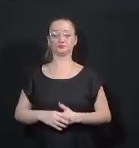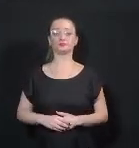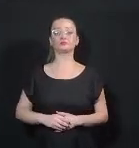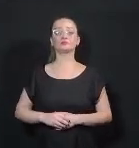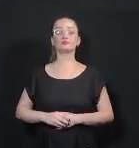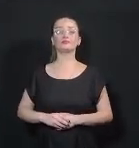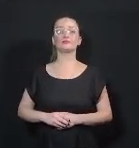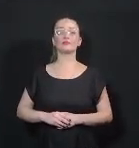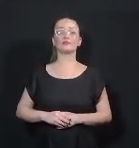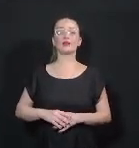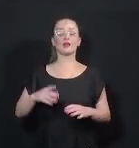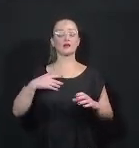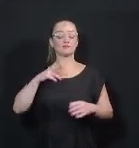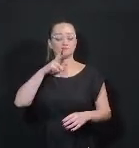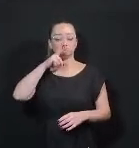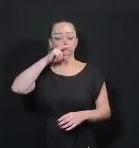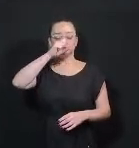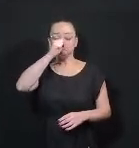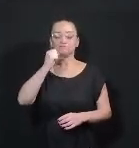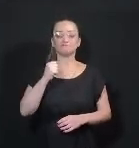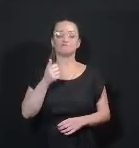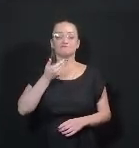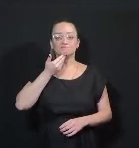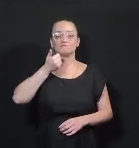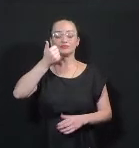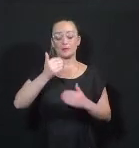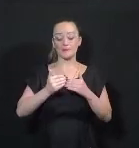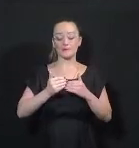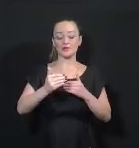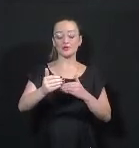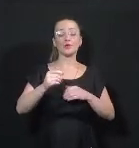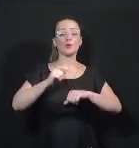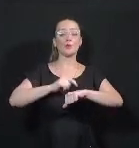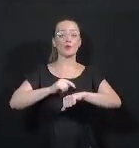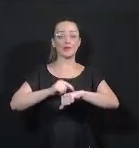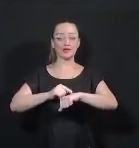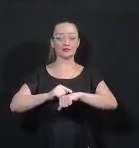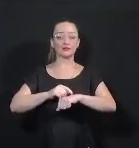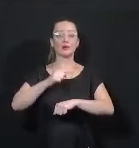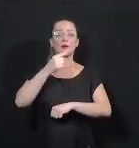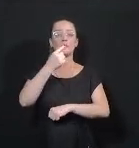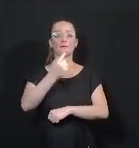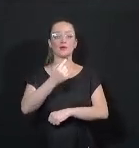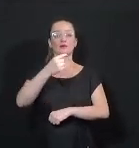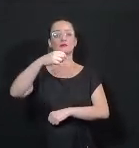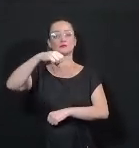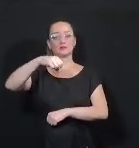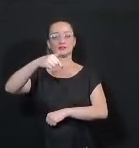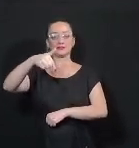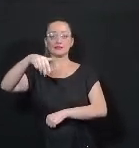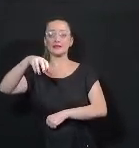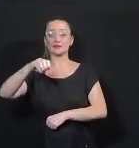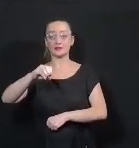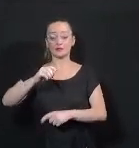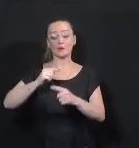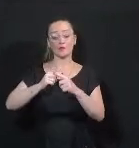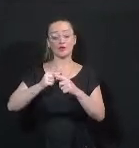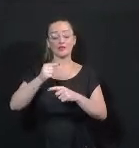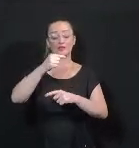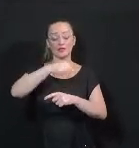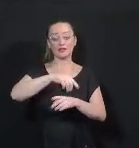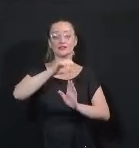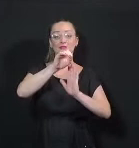se fortaleceram a partir da década de 1970. Por quê? Porque já na década